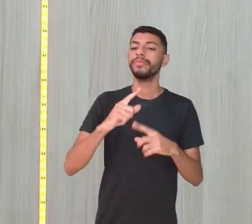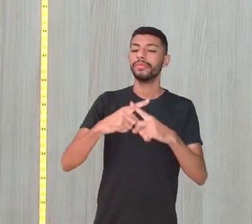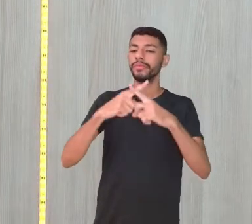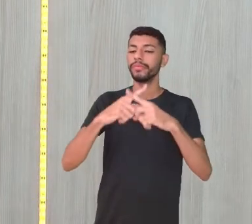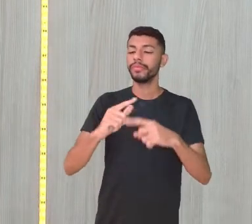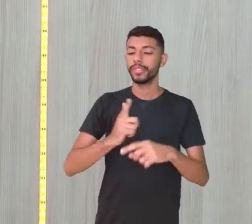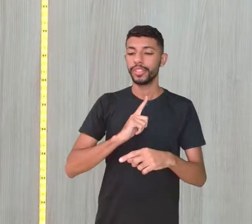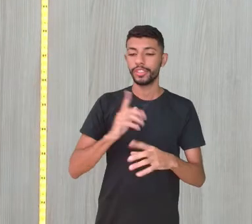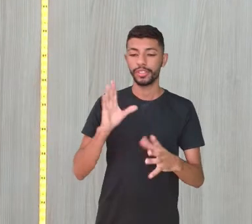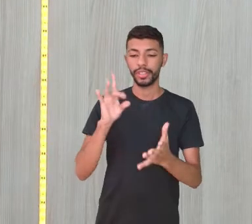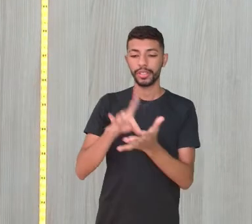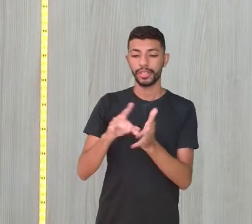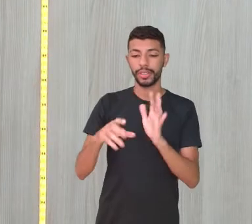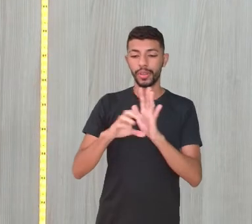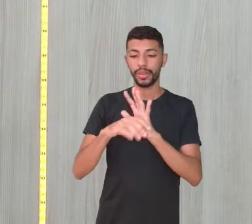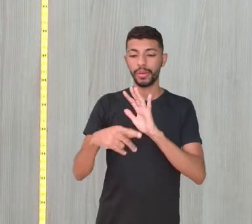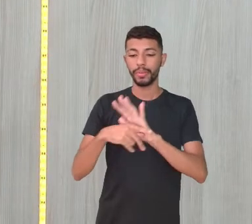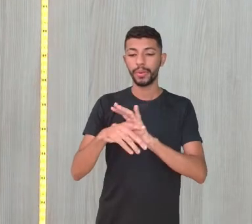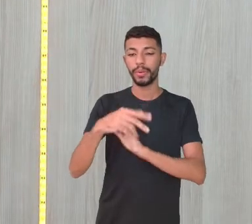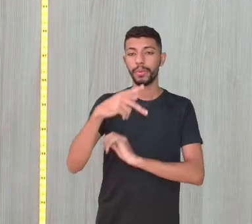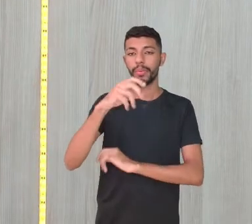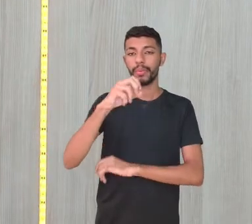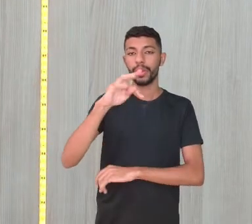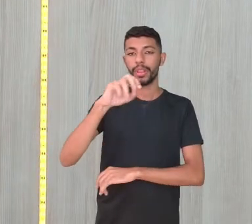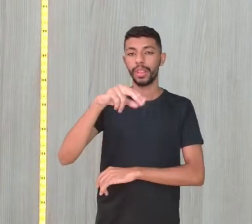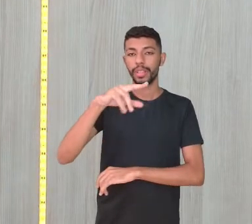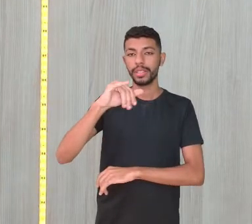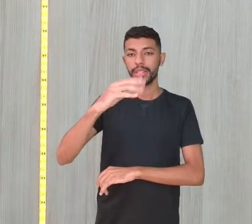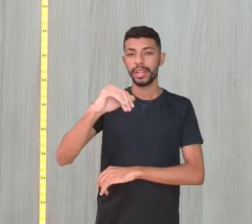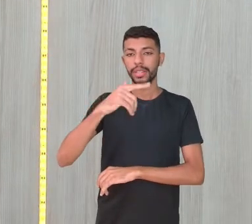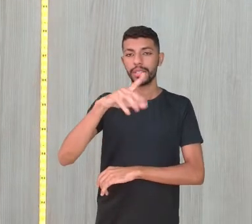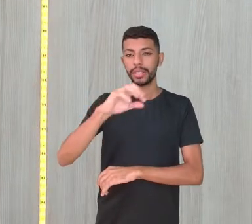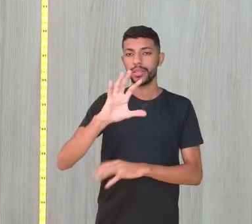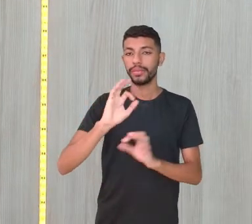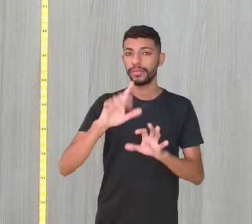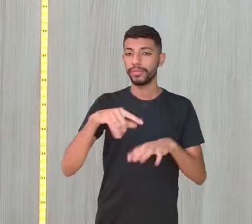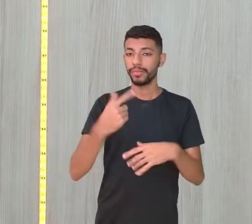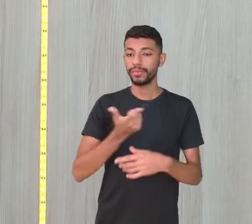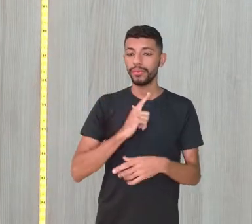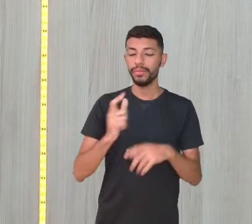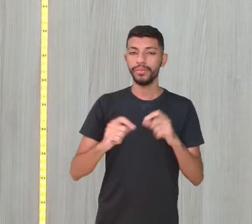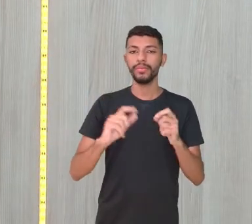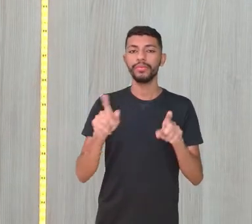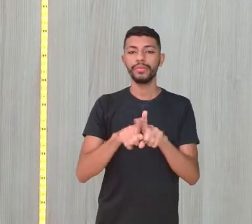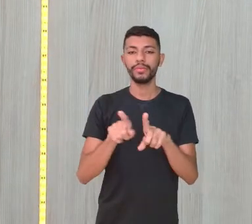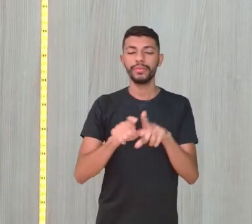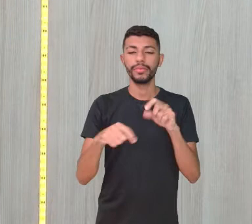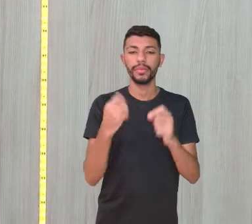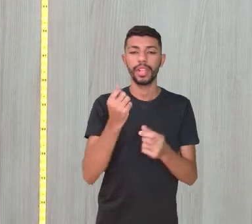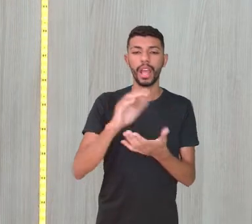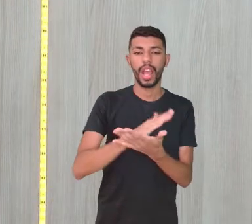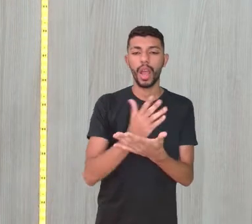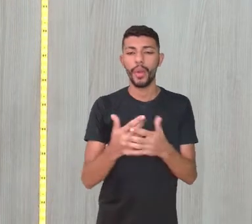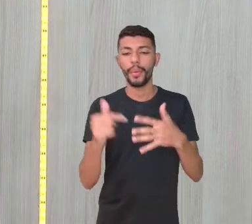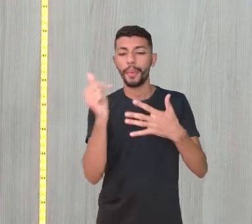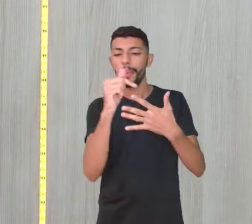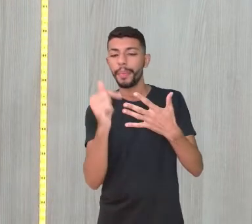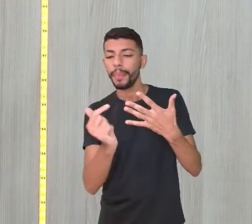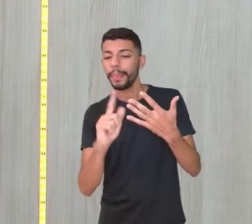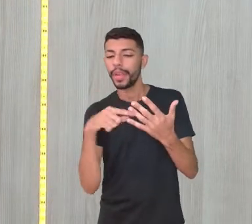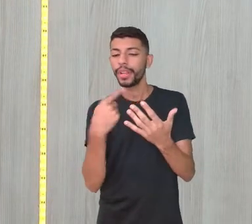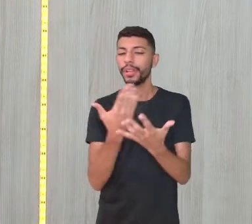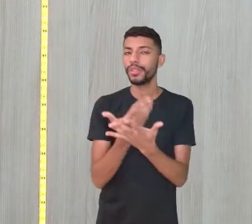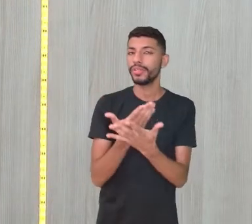de potenciação. E quando a gente pega uma potenciação, a gente tem alguns elementos, né, que a gente viu aí na nossa aula